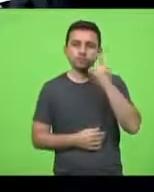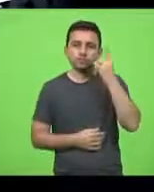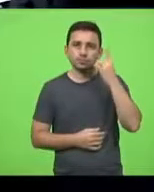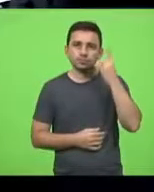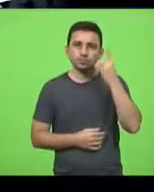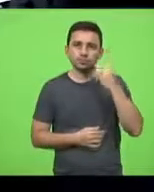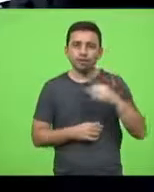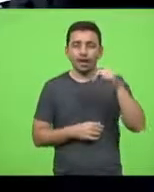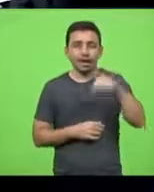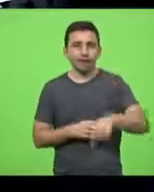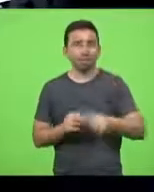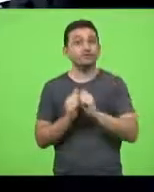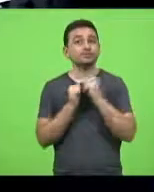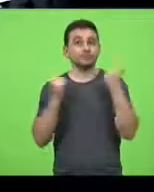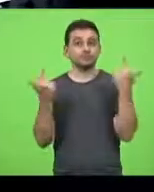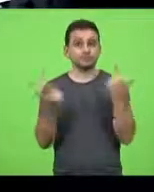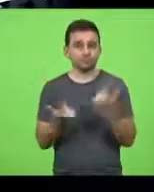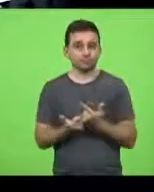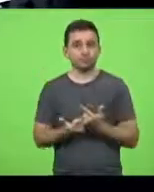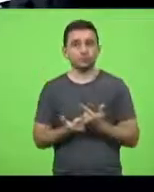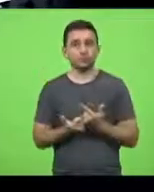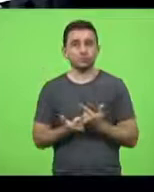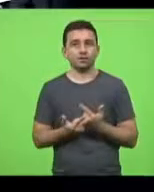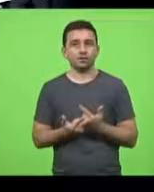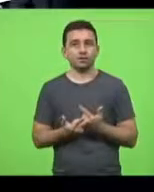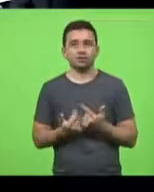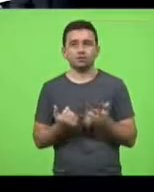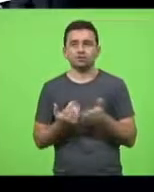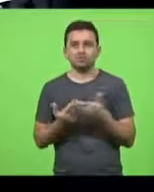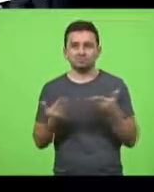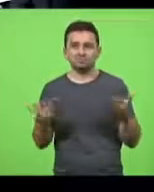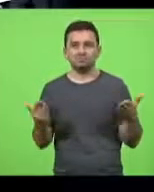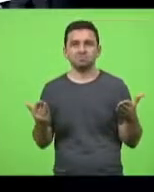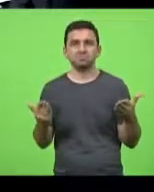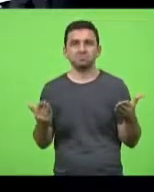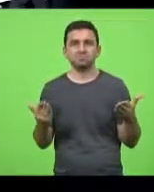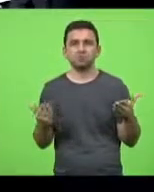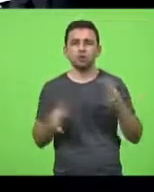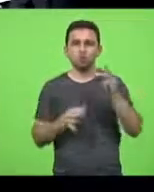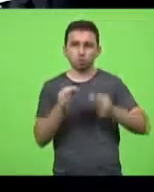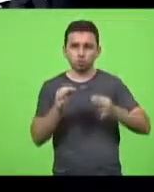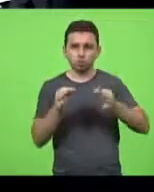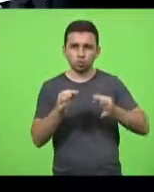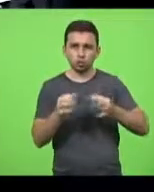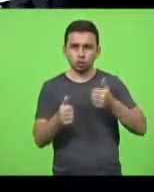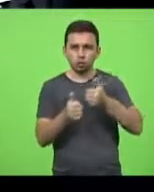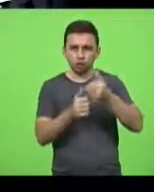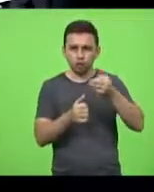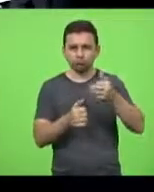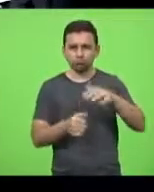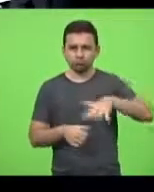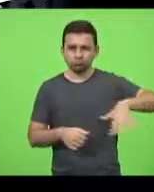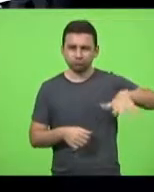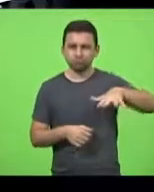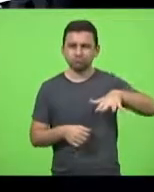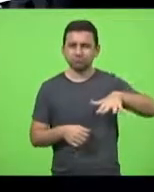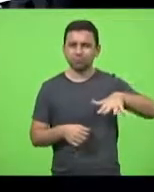que a Assembleia Legislativa esteja colocando os juízes do tribunal nessa